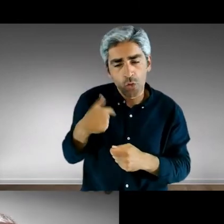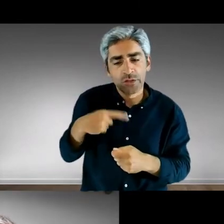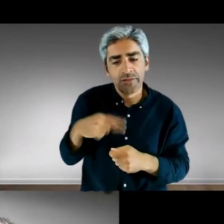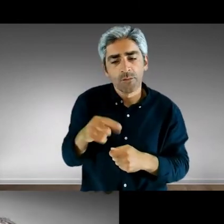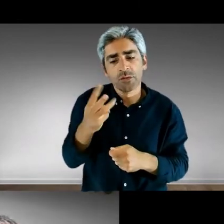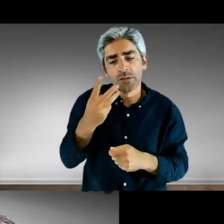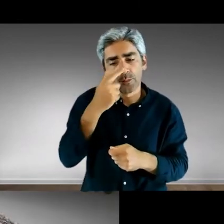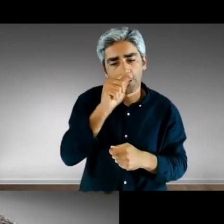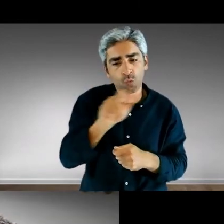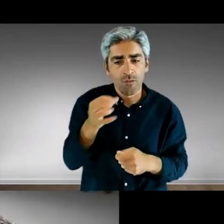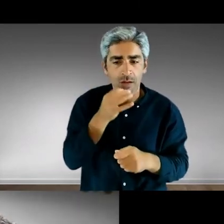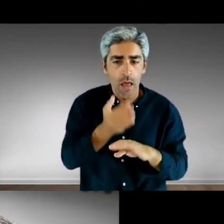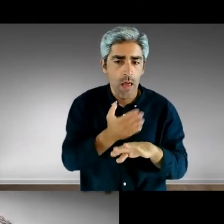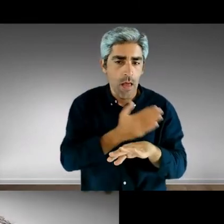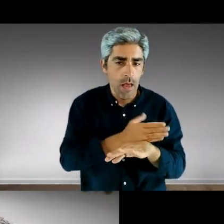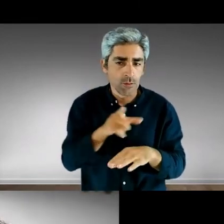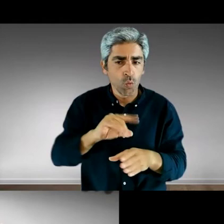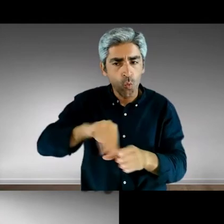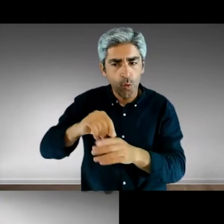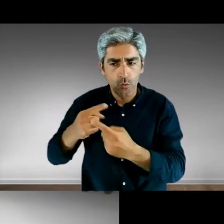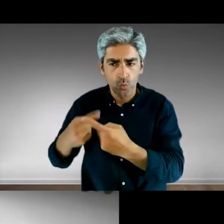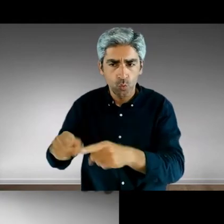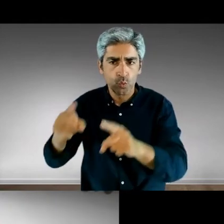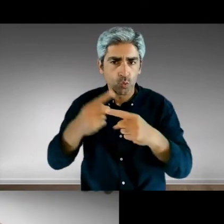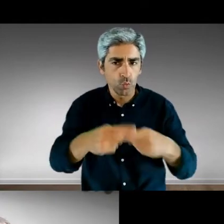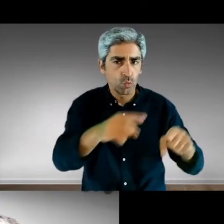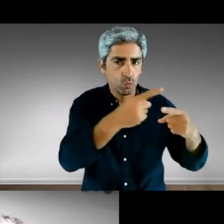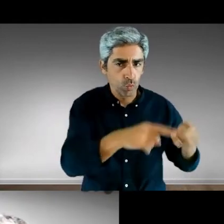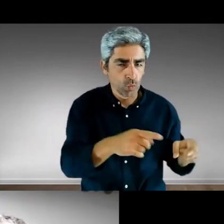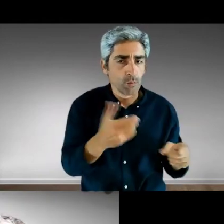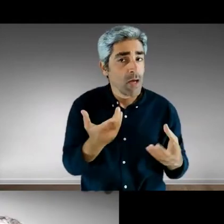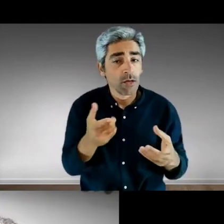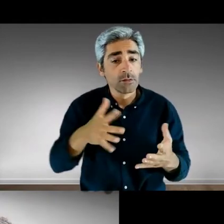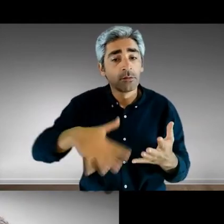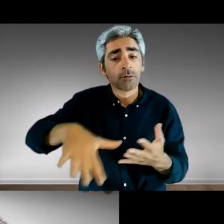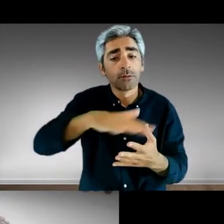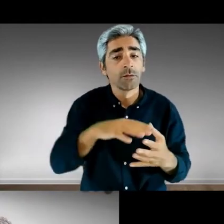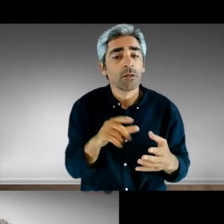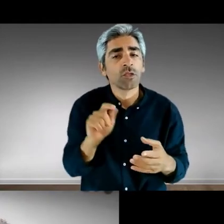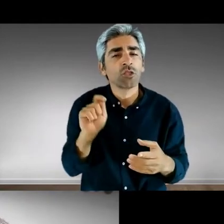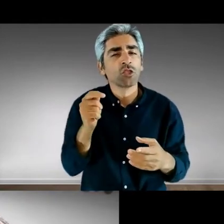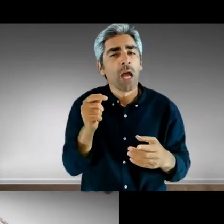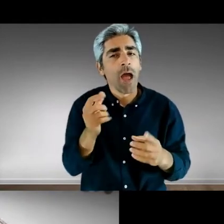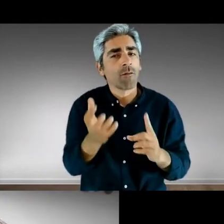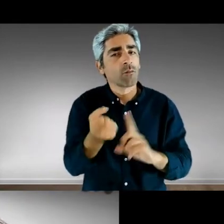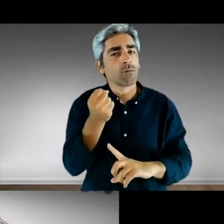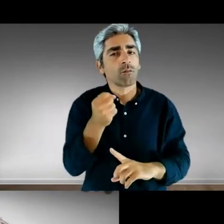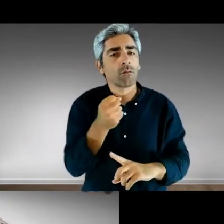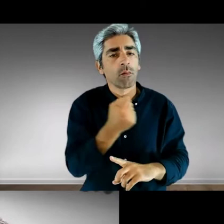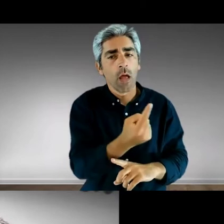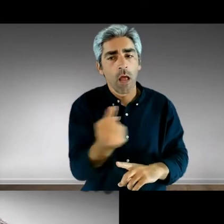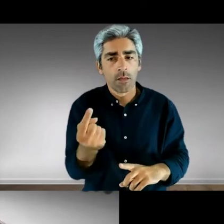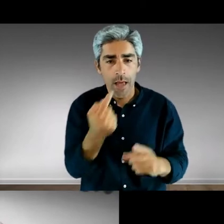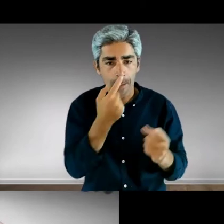a falar, em contextos completamente diferentes. Se calhar a chave das equipas de elevado desempenho em todas elas até são muito similares,